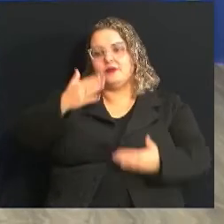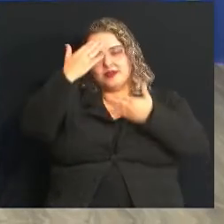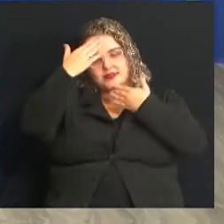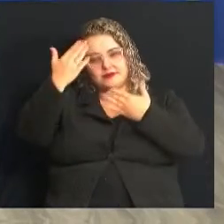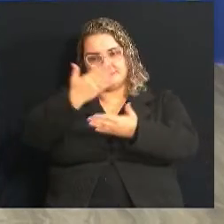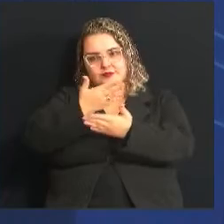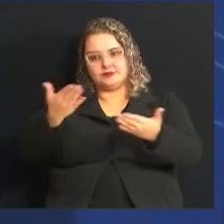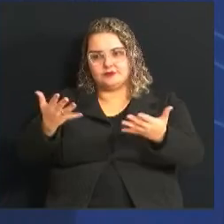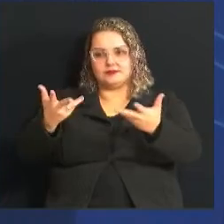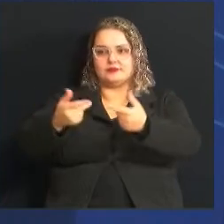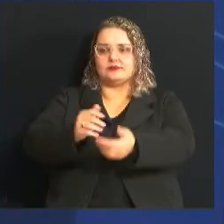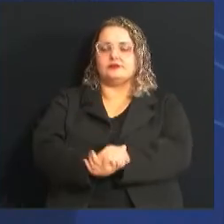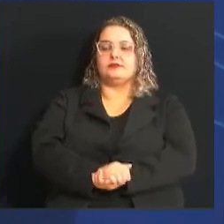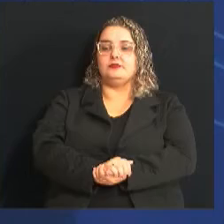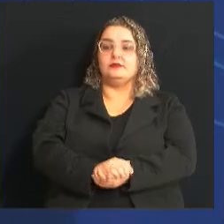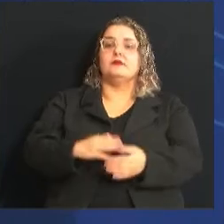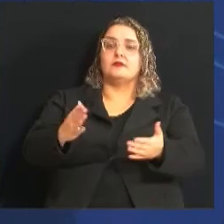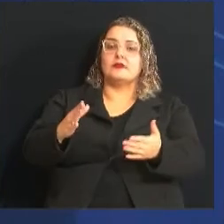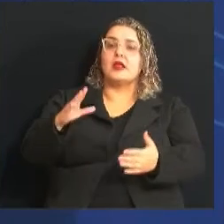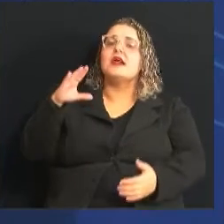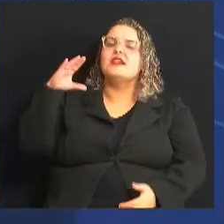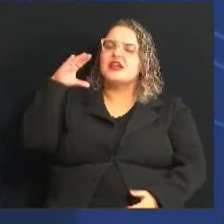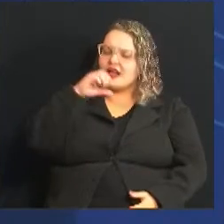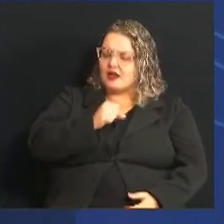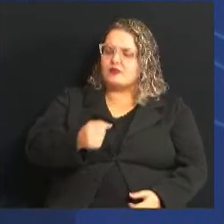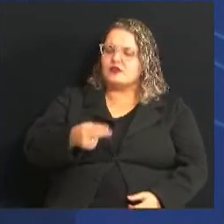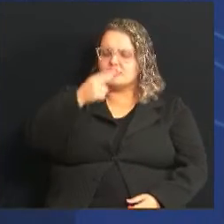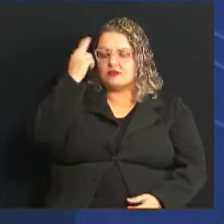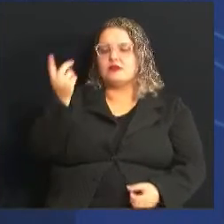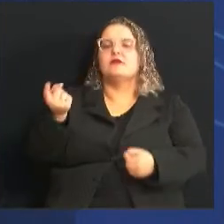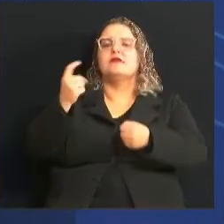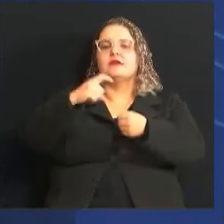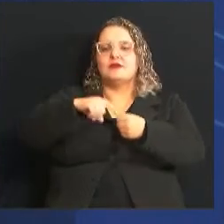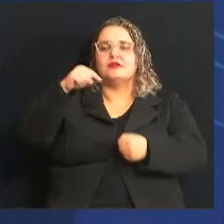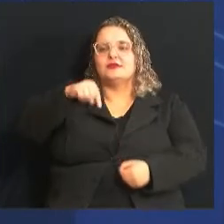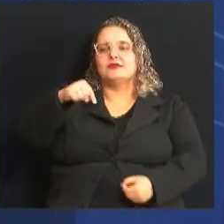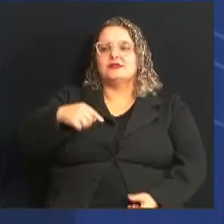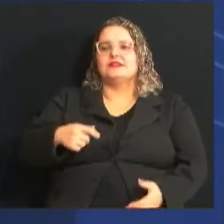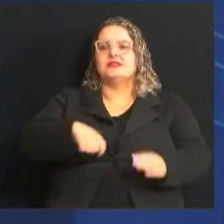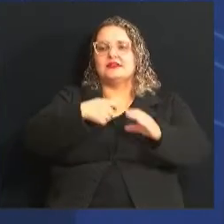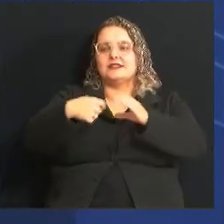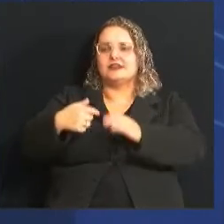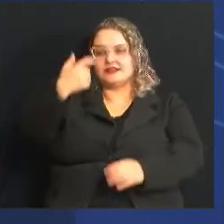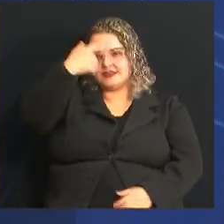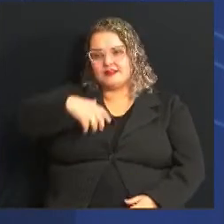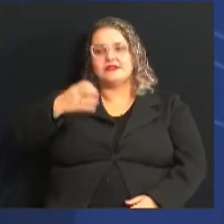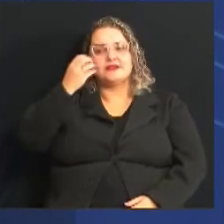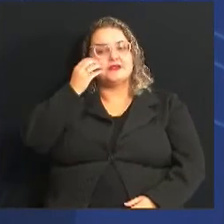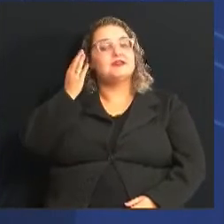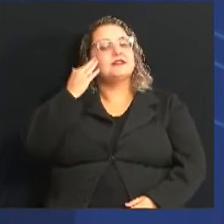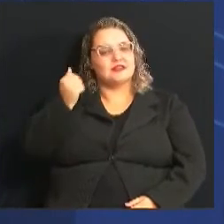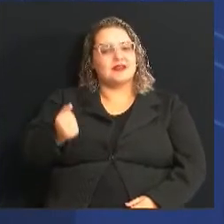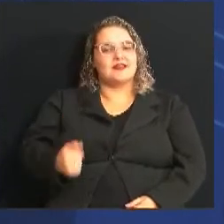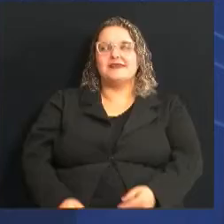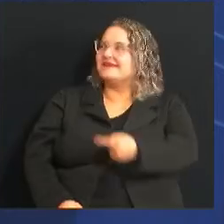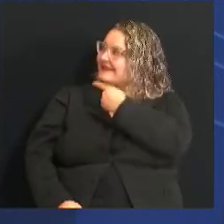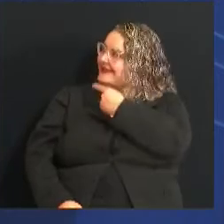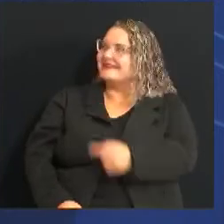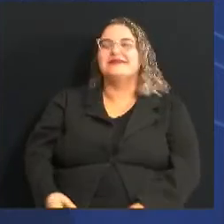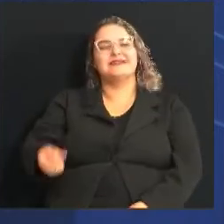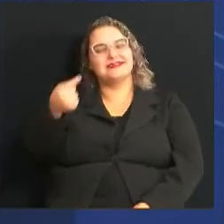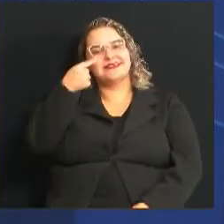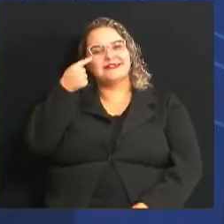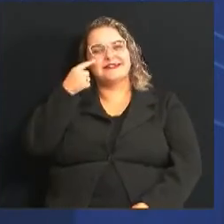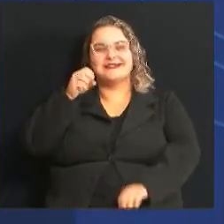Obrigado a todos. Bom, pessoal, daqui a pouco o Gabriel Castro estará de novo aqui nos estúdios. Eu sou o André Aranha, já sabe, né? Tô sempre de olho